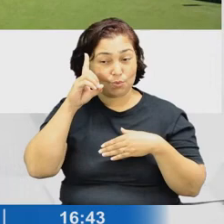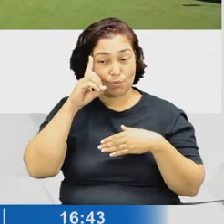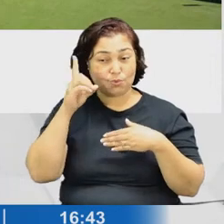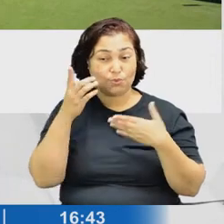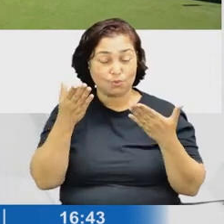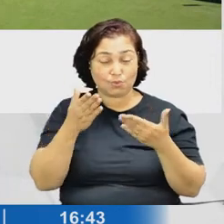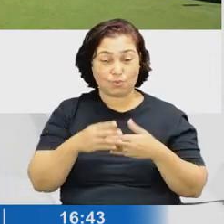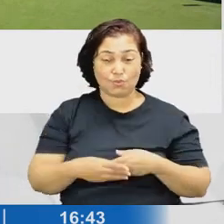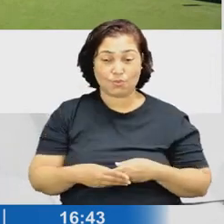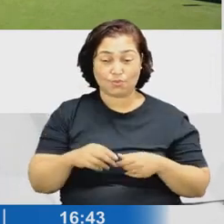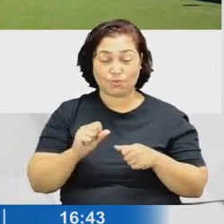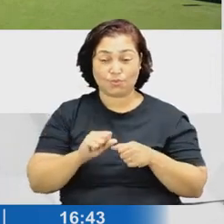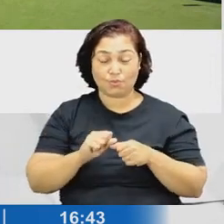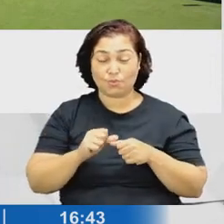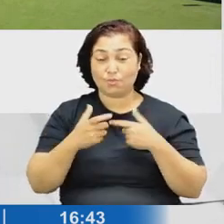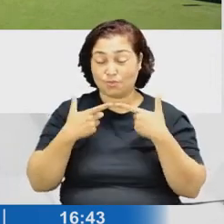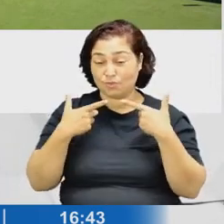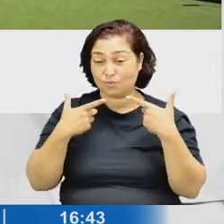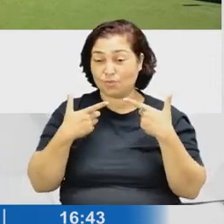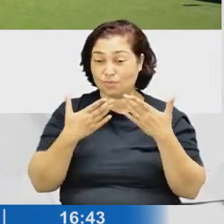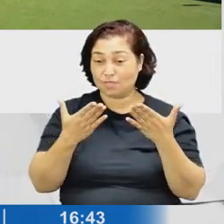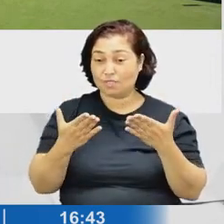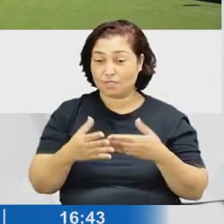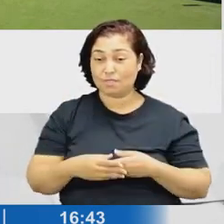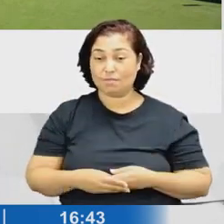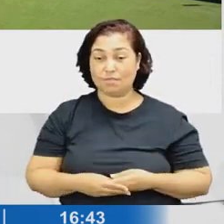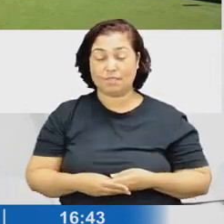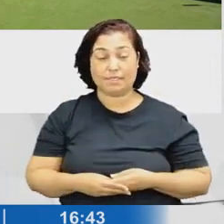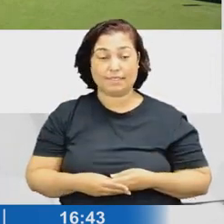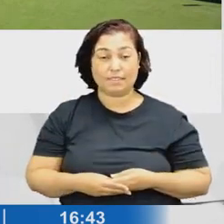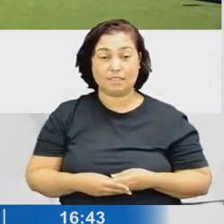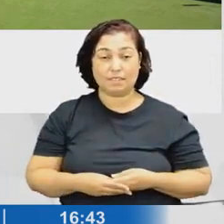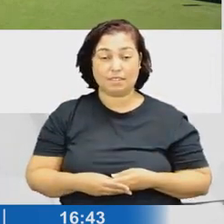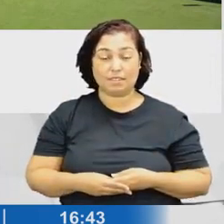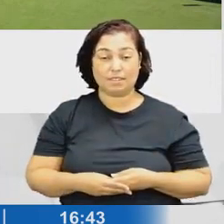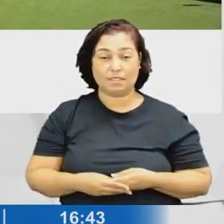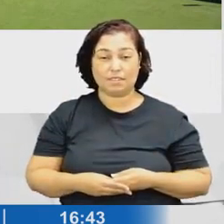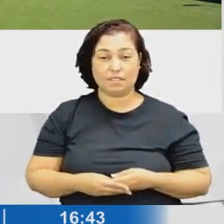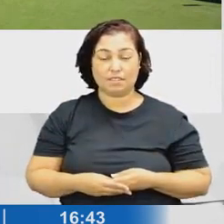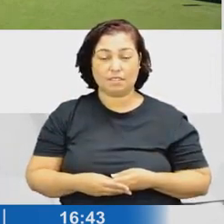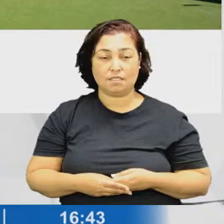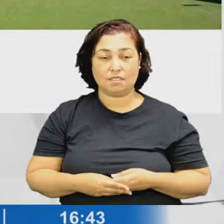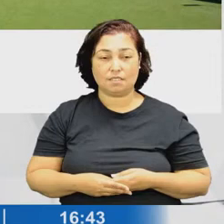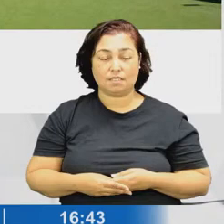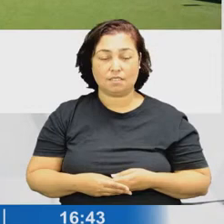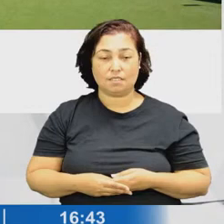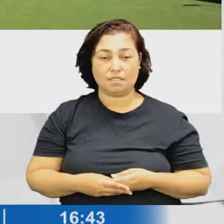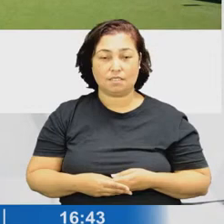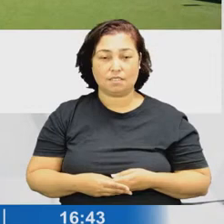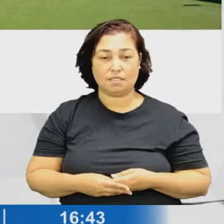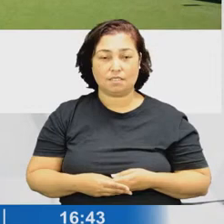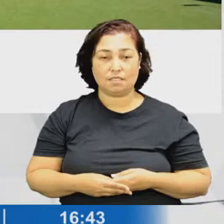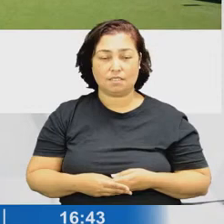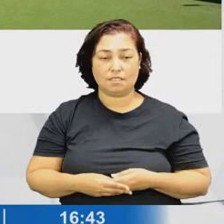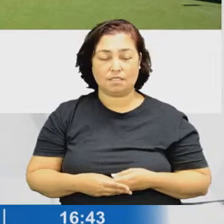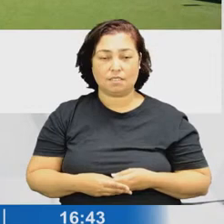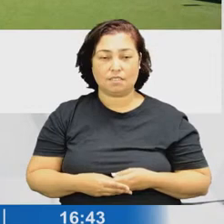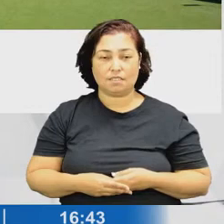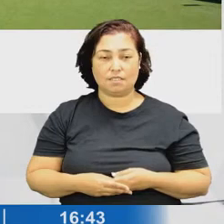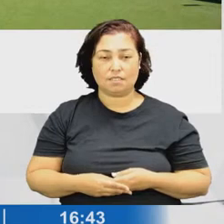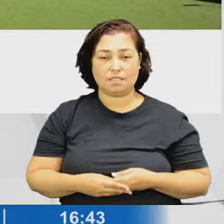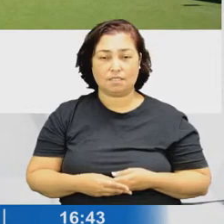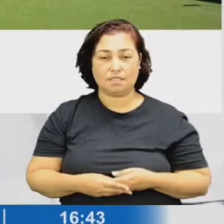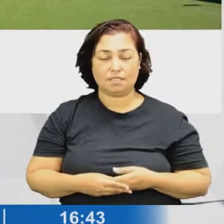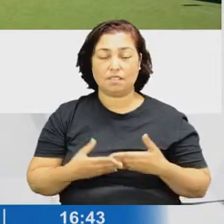uma foto dessa todo dia porque o parlamentar de vocês Vereador sai todo dia para rua todo dia ele encontra pessoas todo dia tem uma chance com pessoas